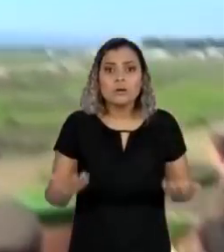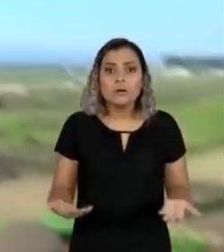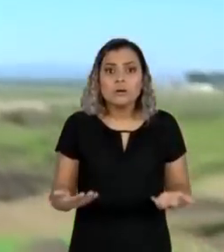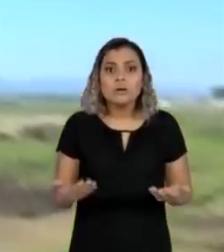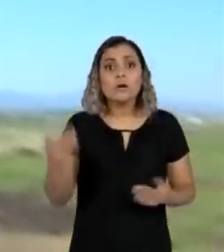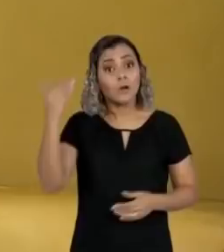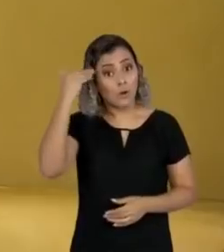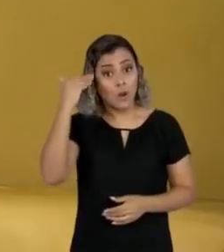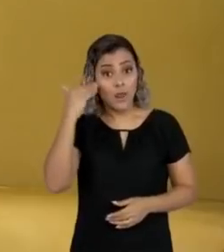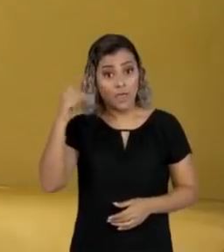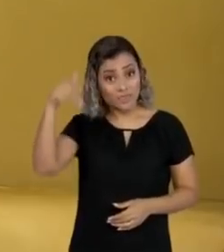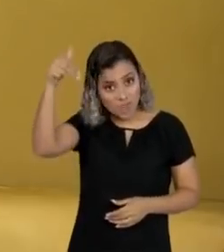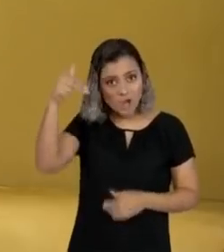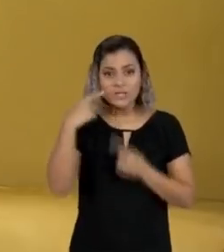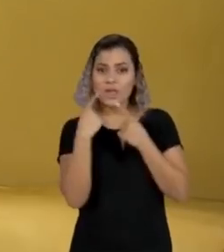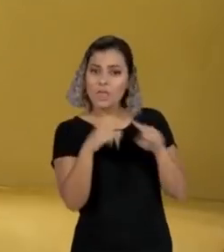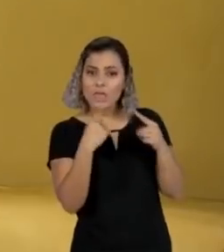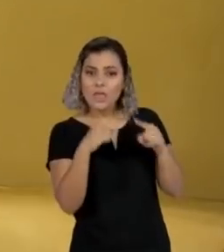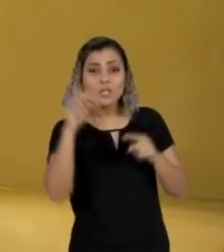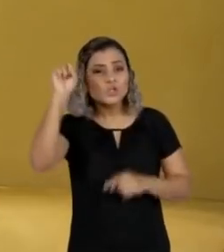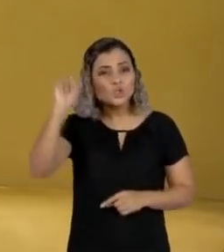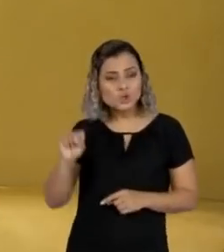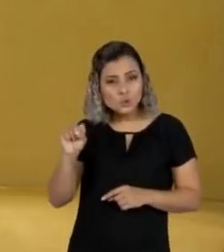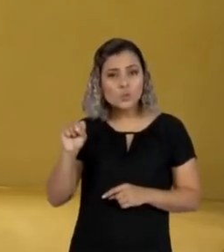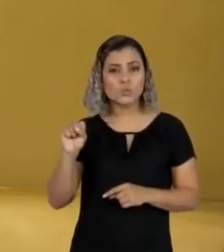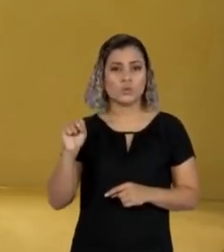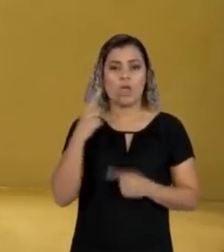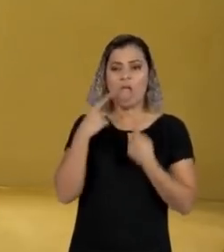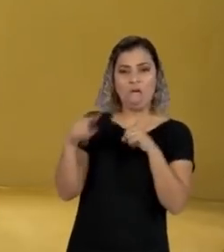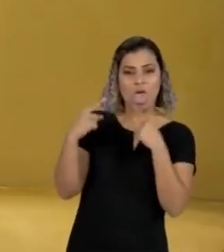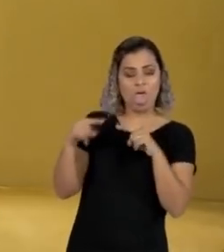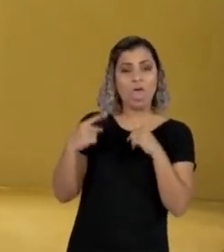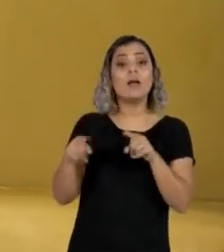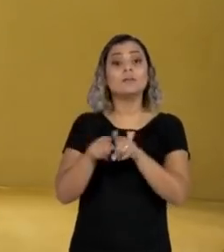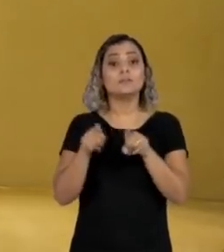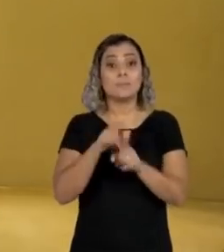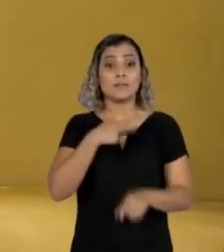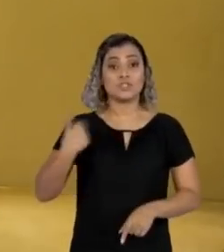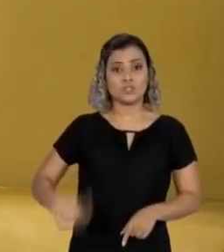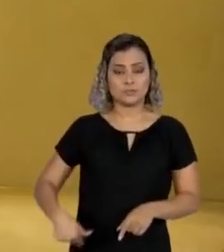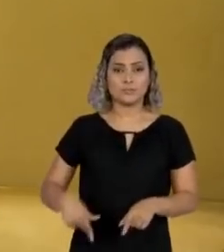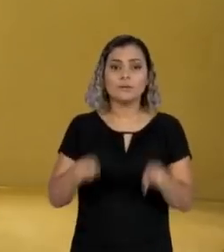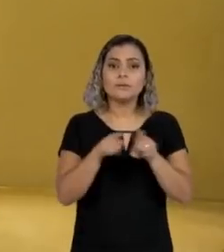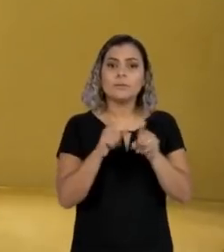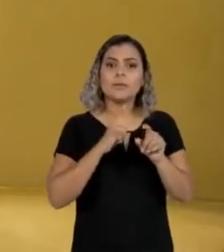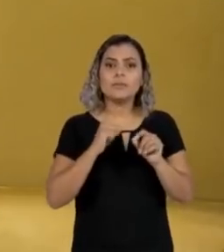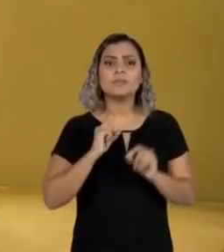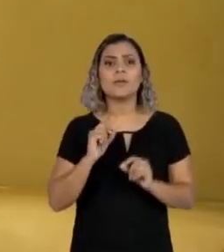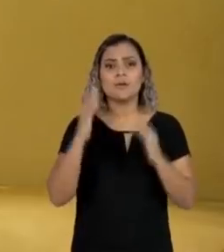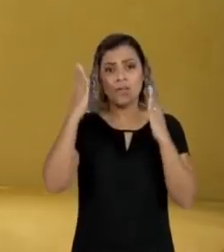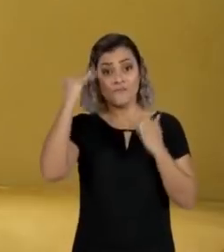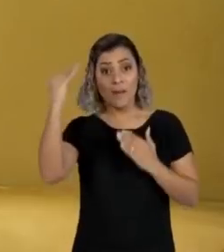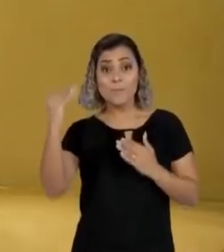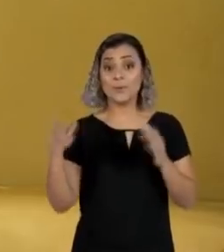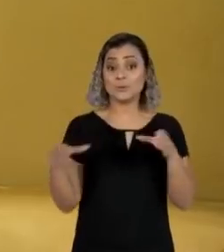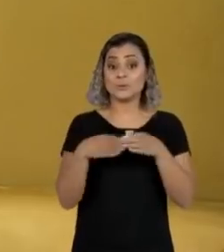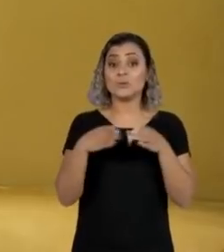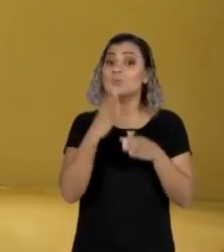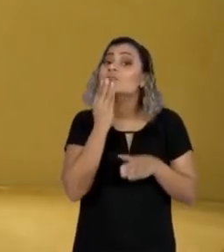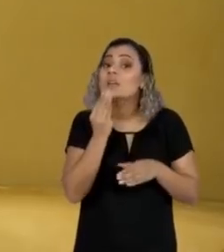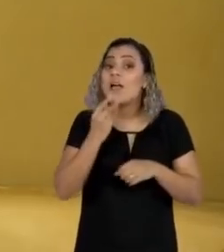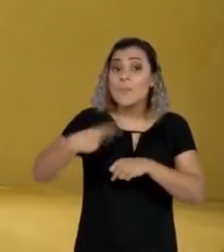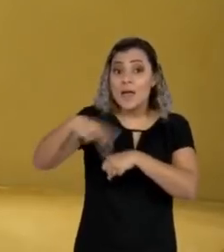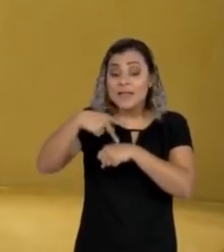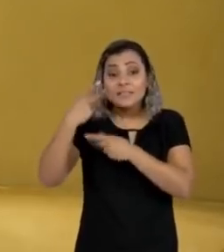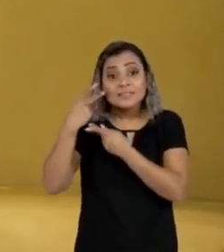Sul. E ainda, o grupo israelense Kululan, conhecido por fazer shows coletivos pelo mundo,